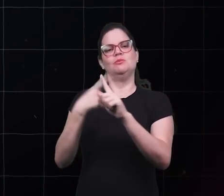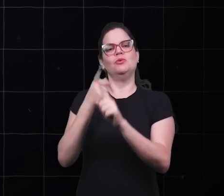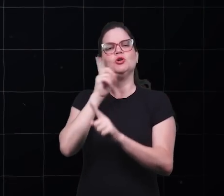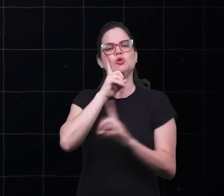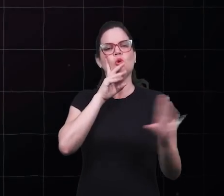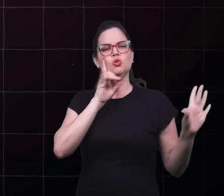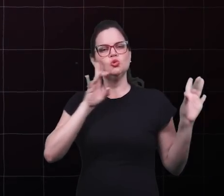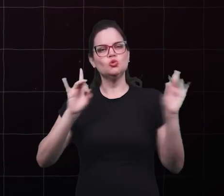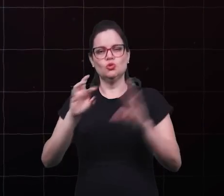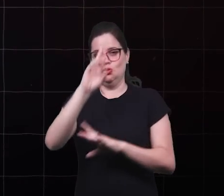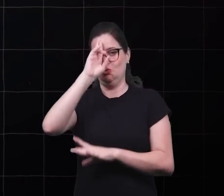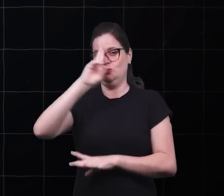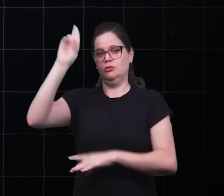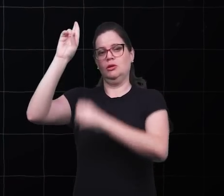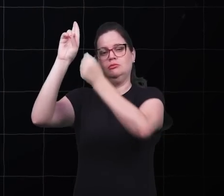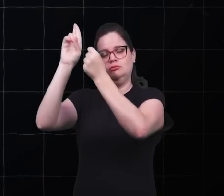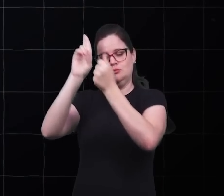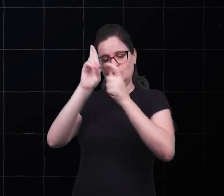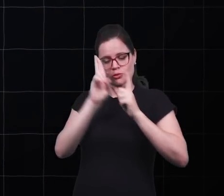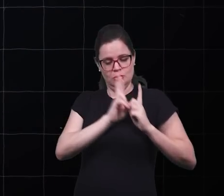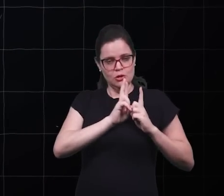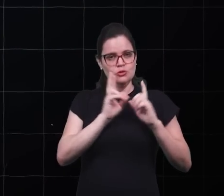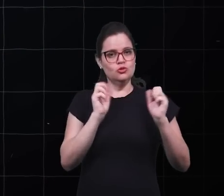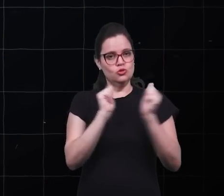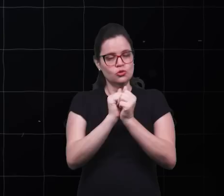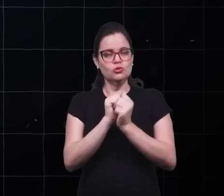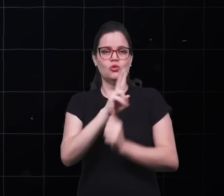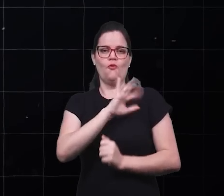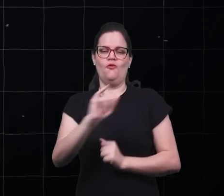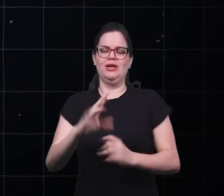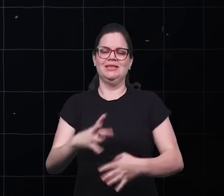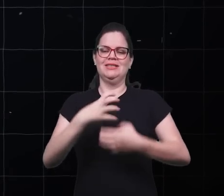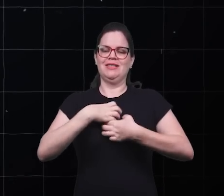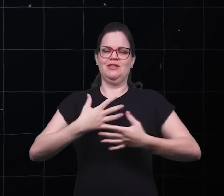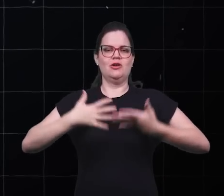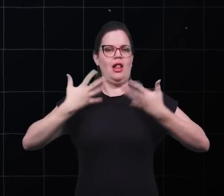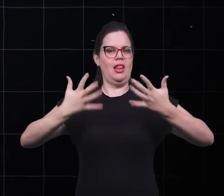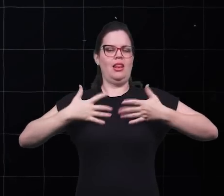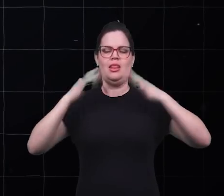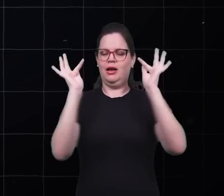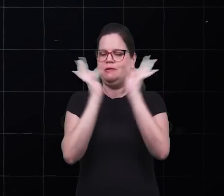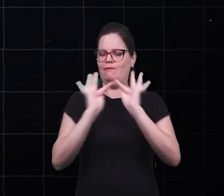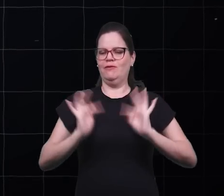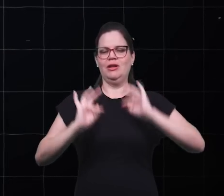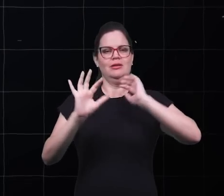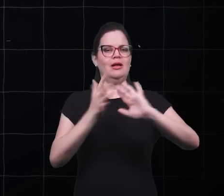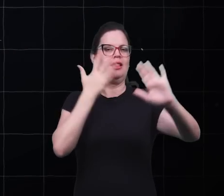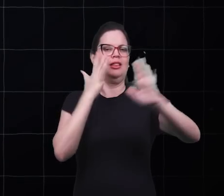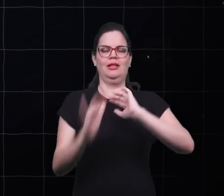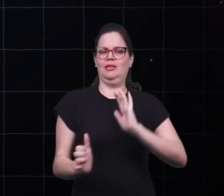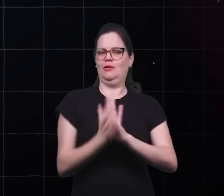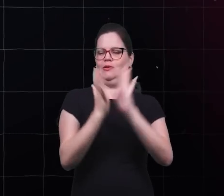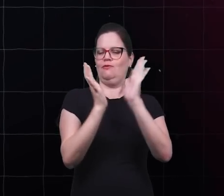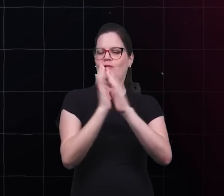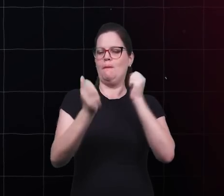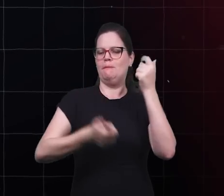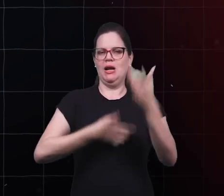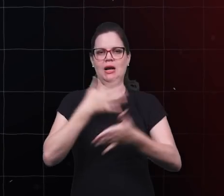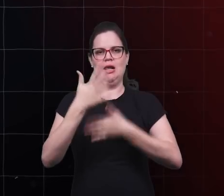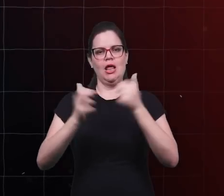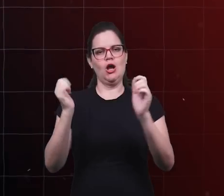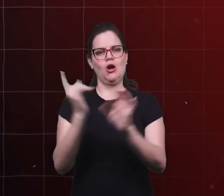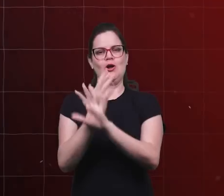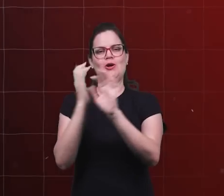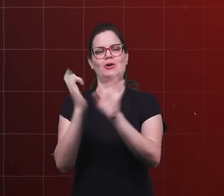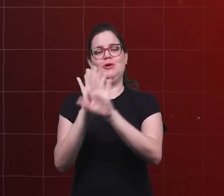estar presente, liberando essa ação de vida que faz a igreja estar alegre, cantando louvores e glorificando